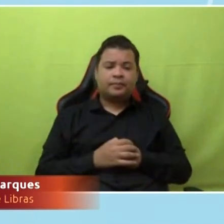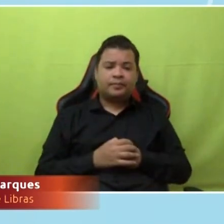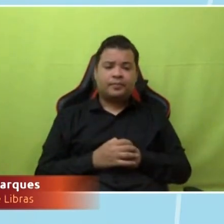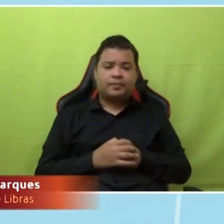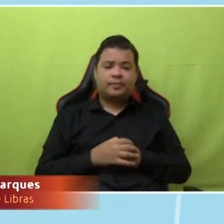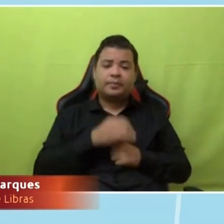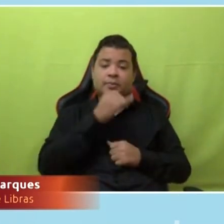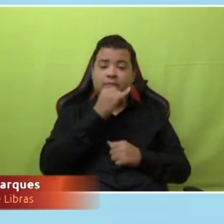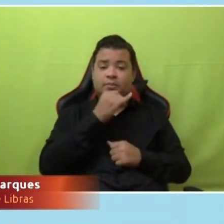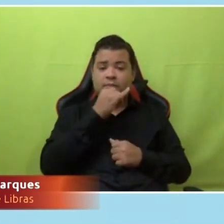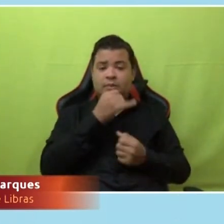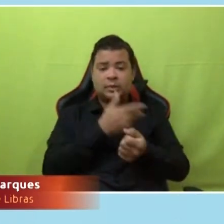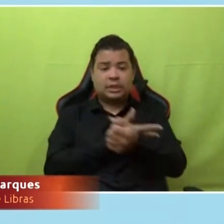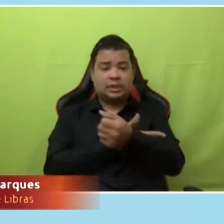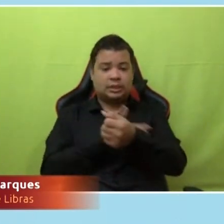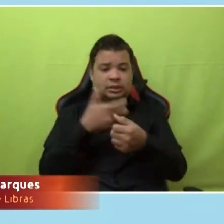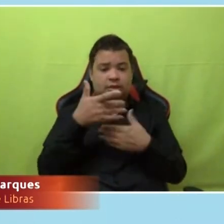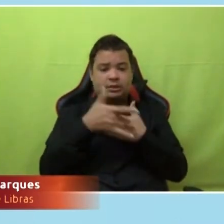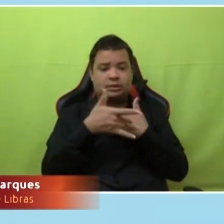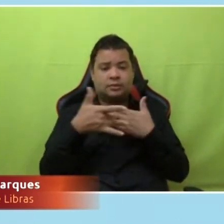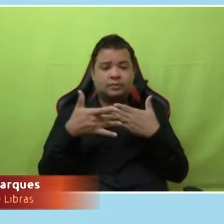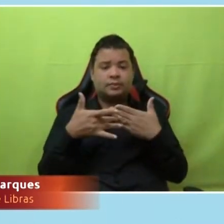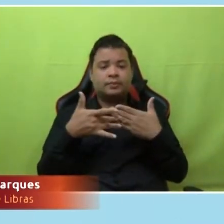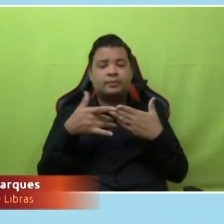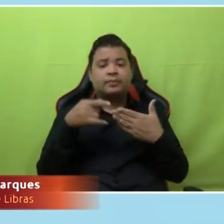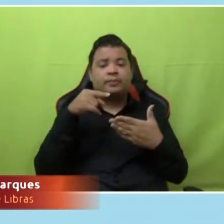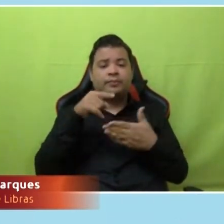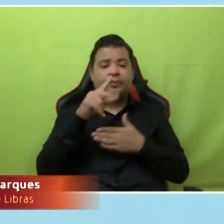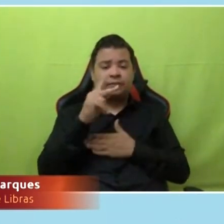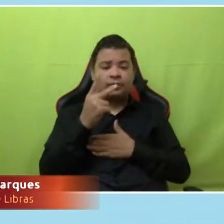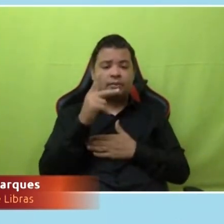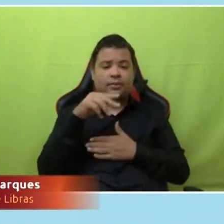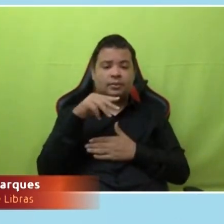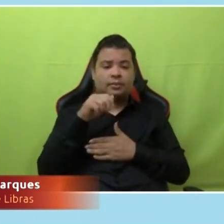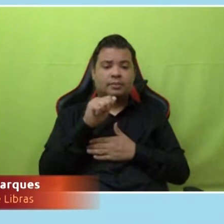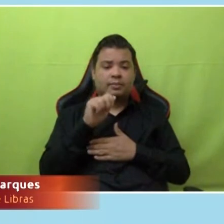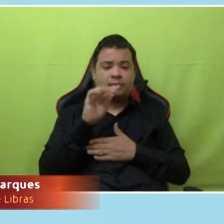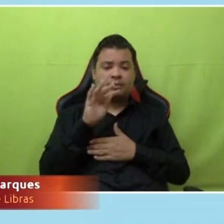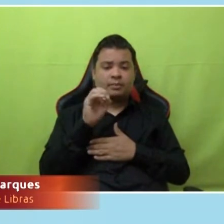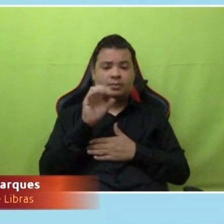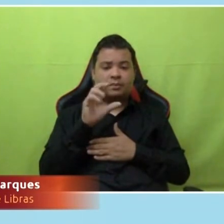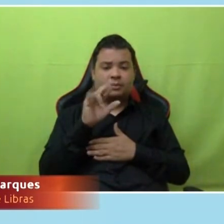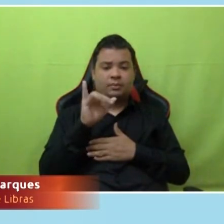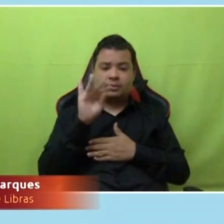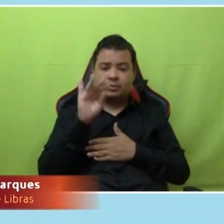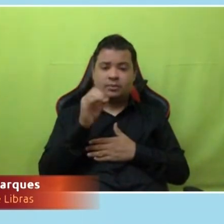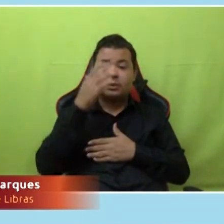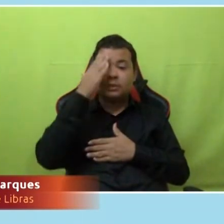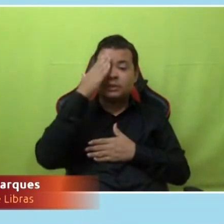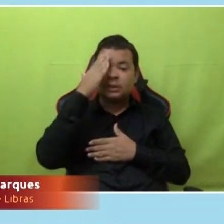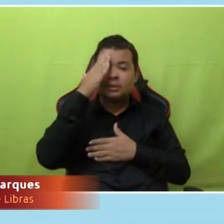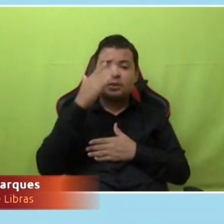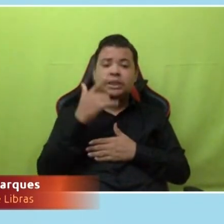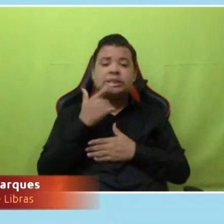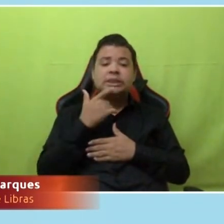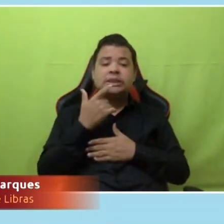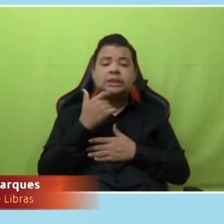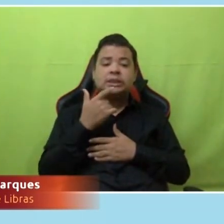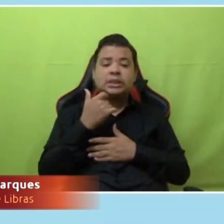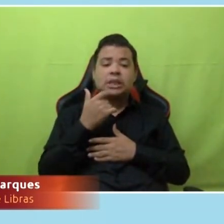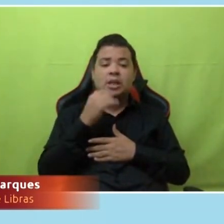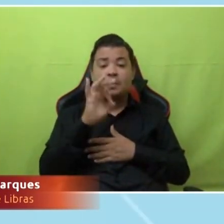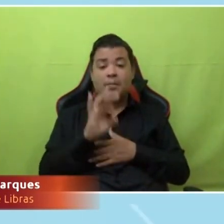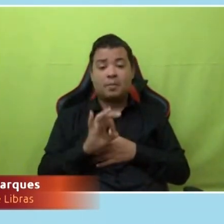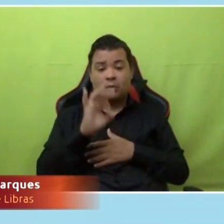com hematócrito, que é para ver a concentração do sangue, porque se ela estiver aumentando, se esse exame